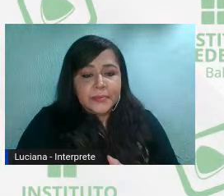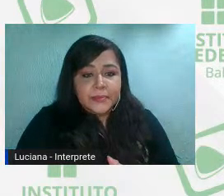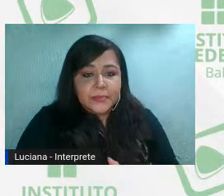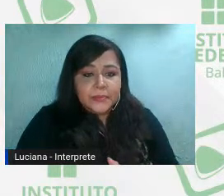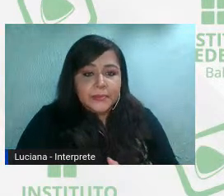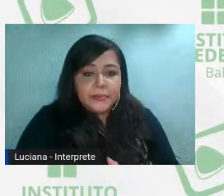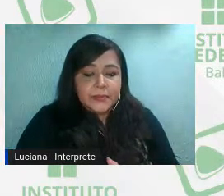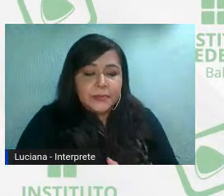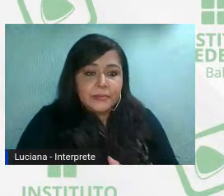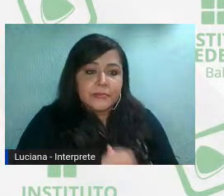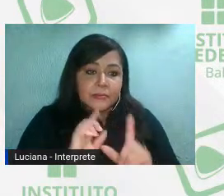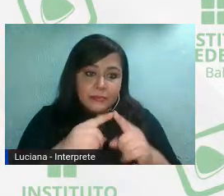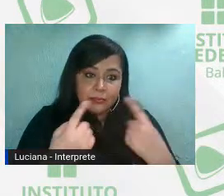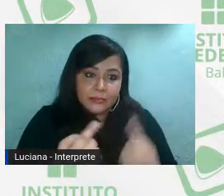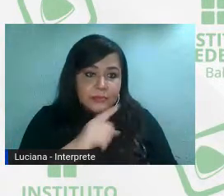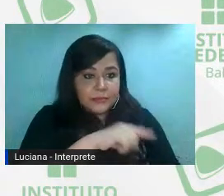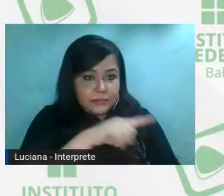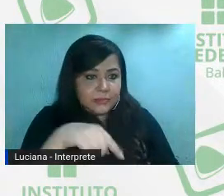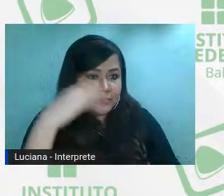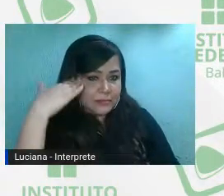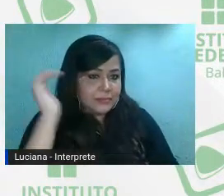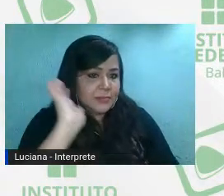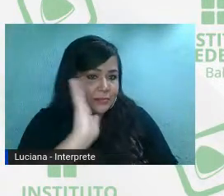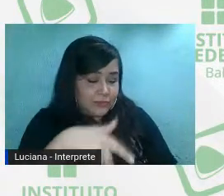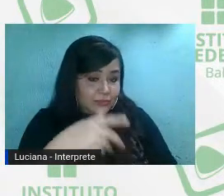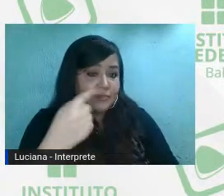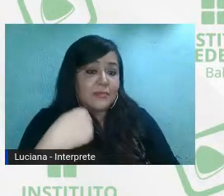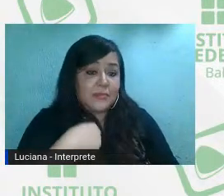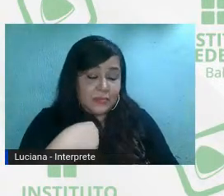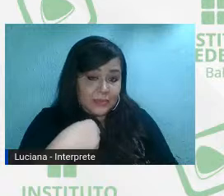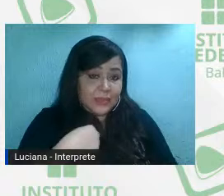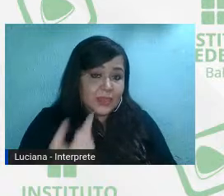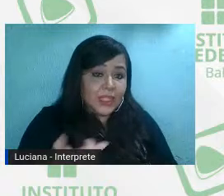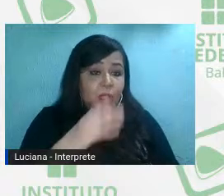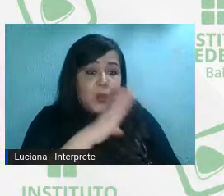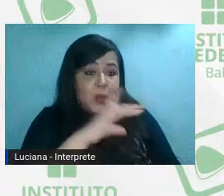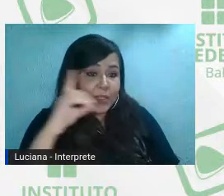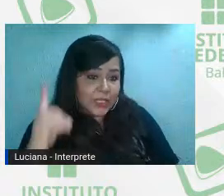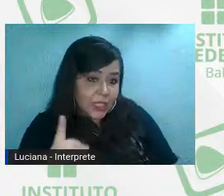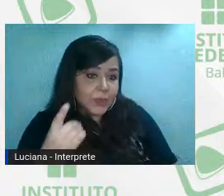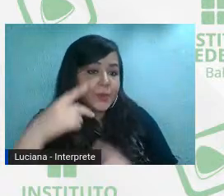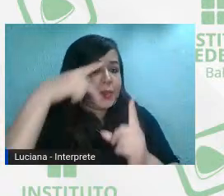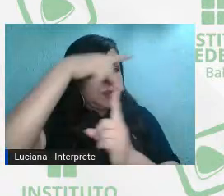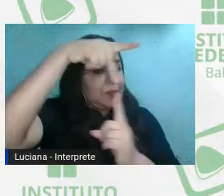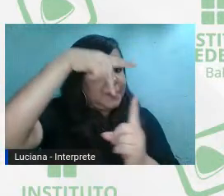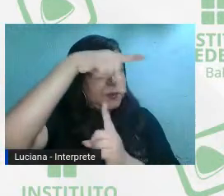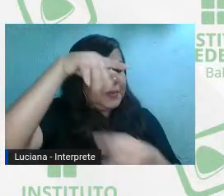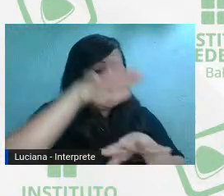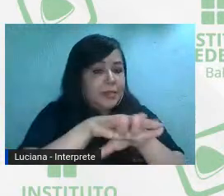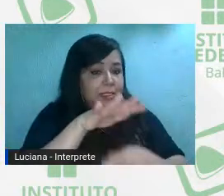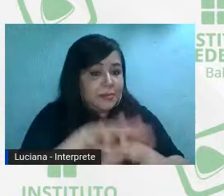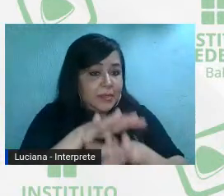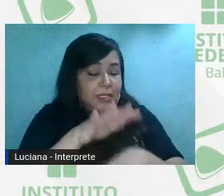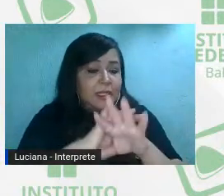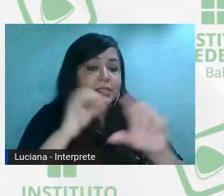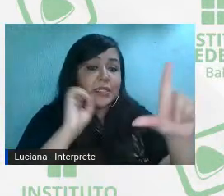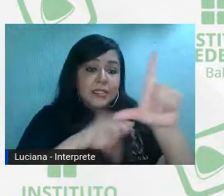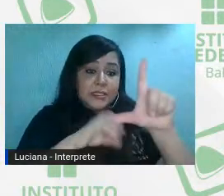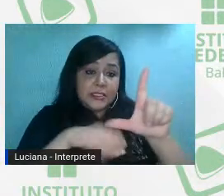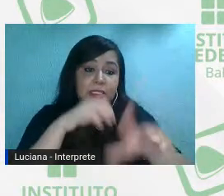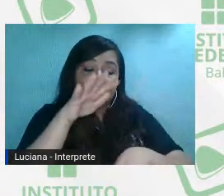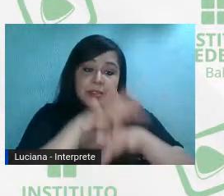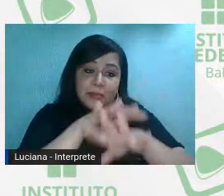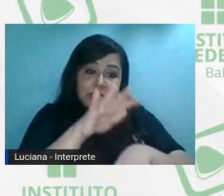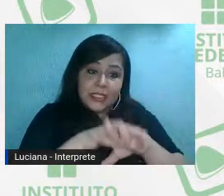Bom, como vocês sabem, né, eu estou como coordenadora do PIBID de Matemática, da nossa licenciatura em Matemática